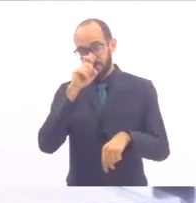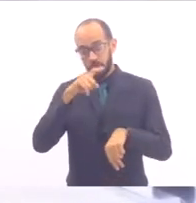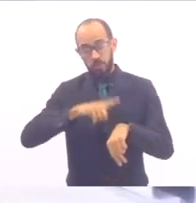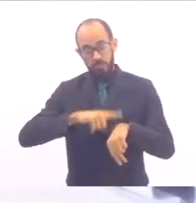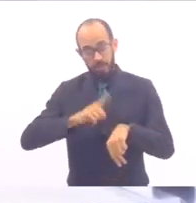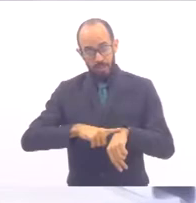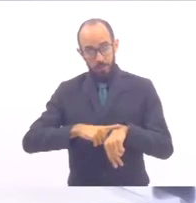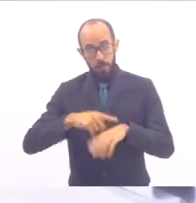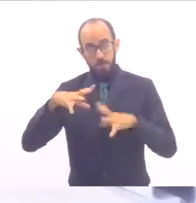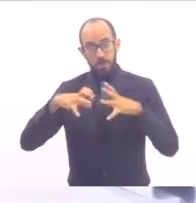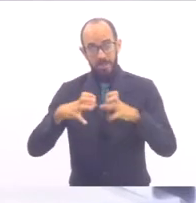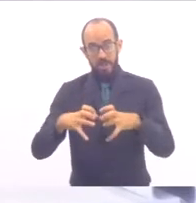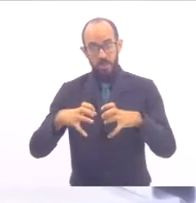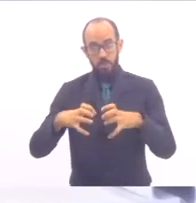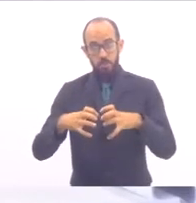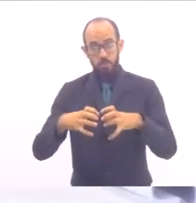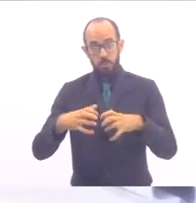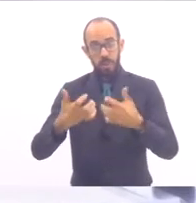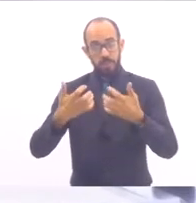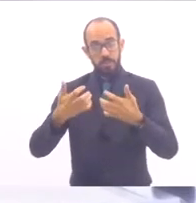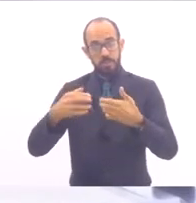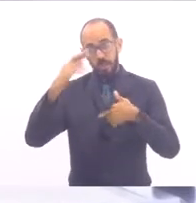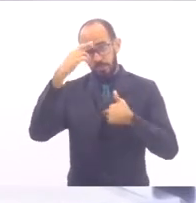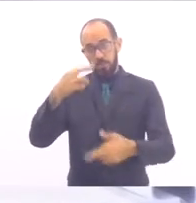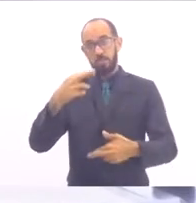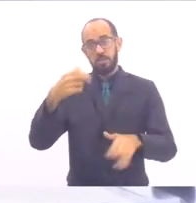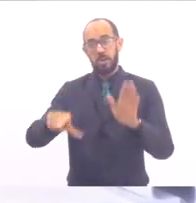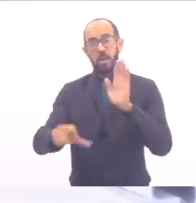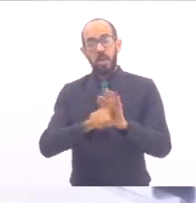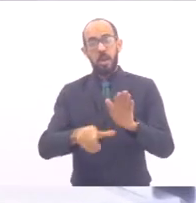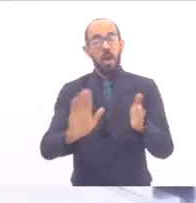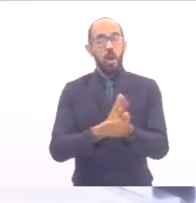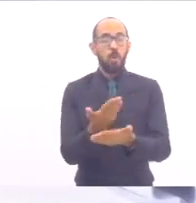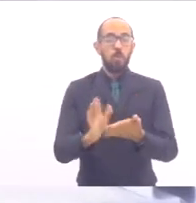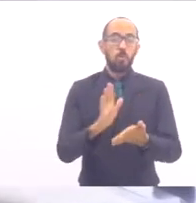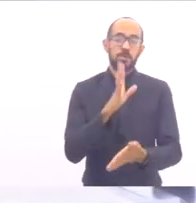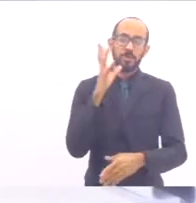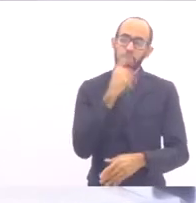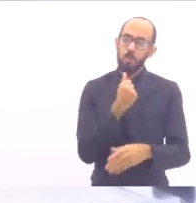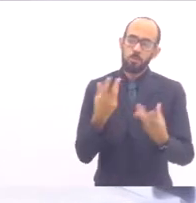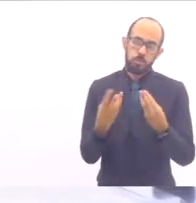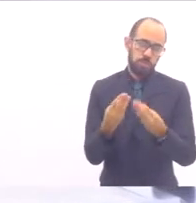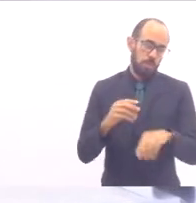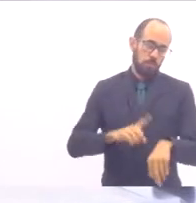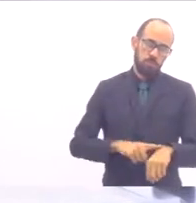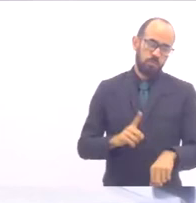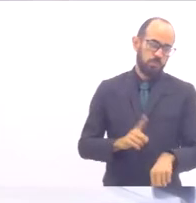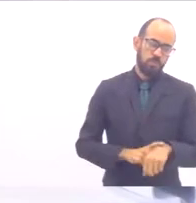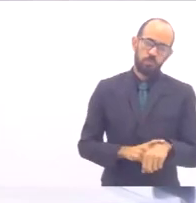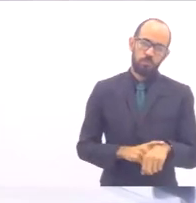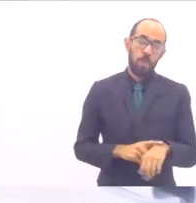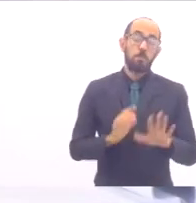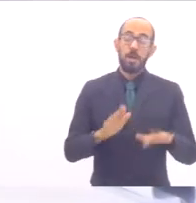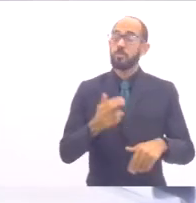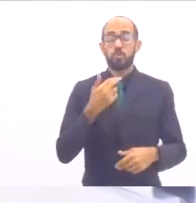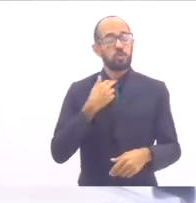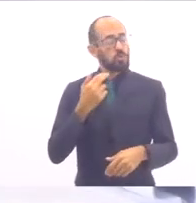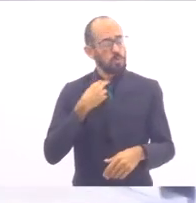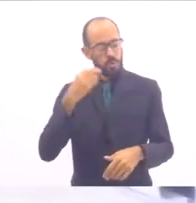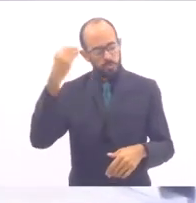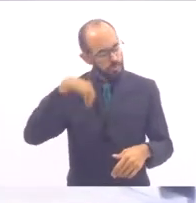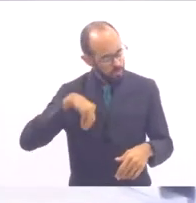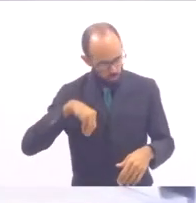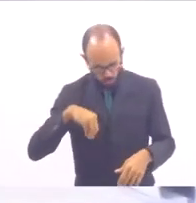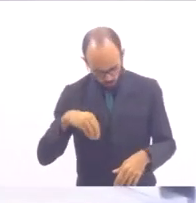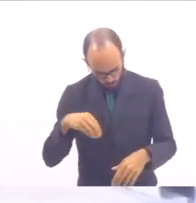2/3 do tempo. E, como eu disse, algumas demoram 8 anos, 9 anos, e a gente não pode entregar os pontos. A gente não pode entregar